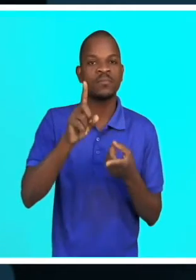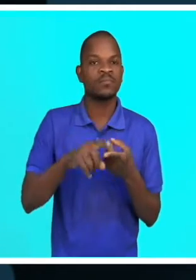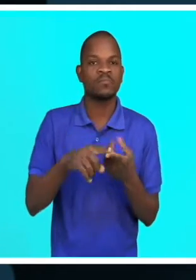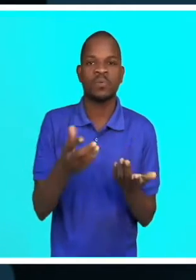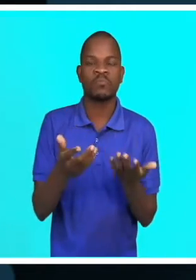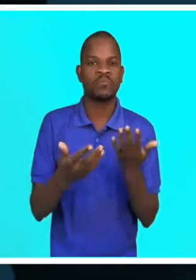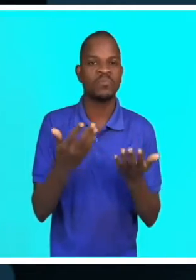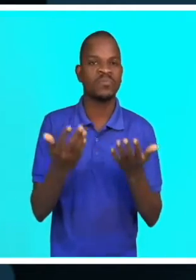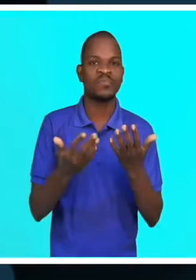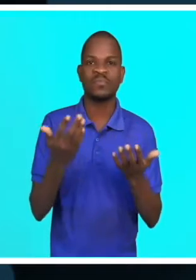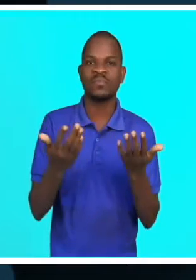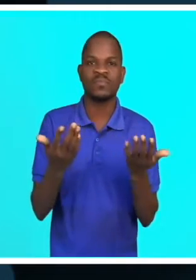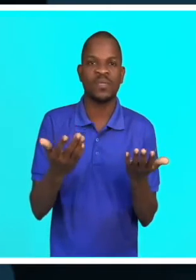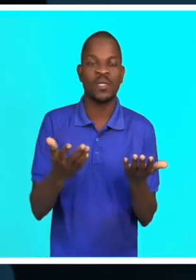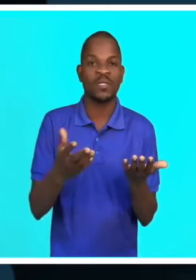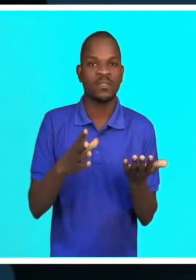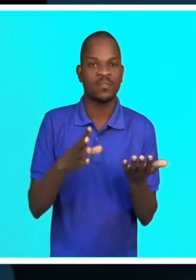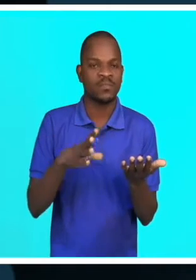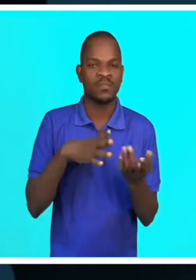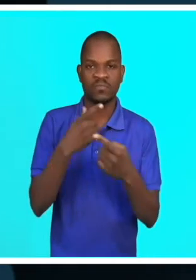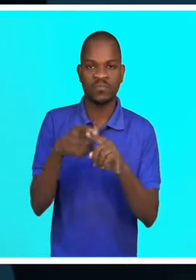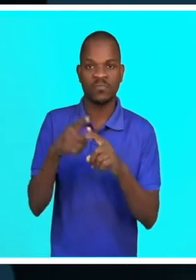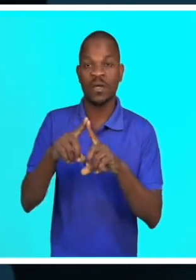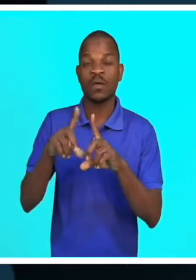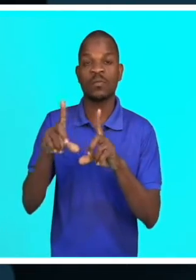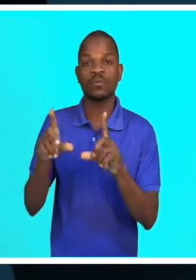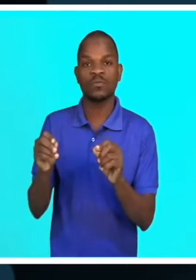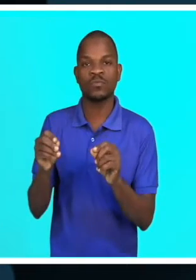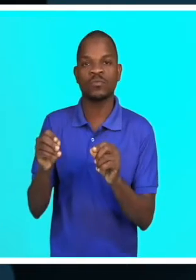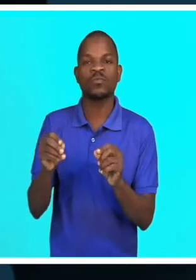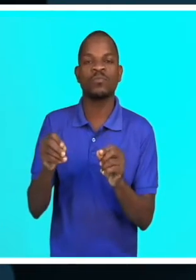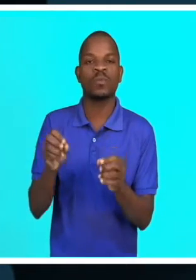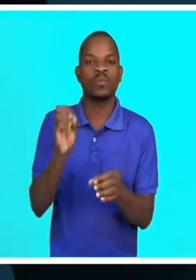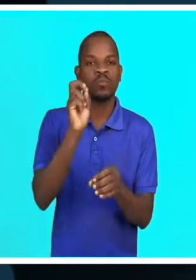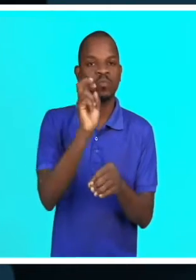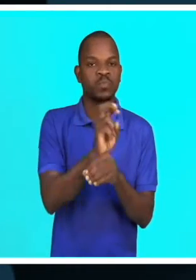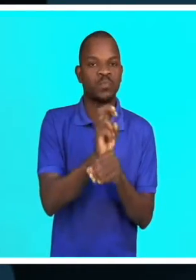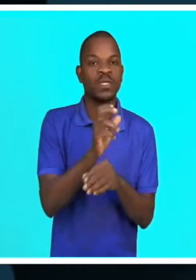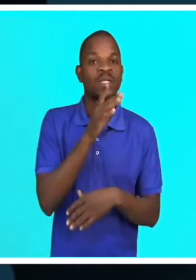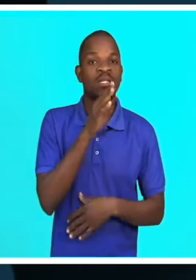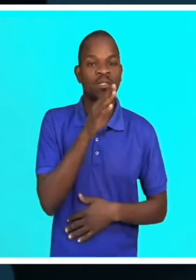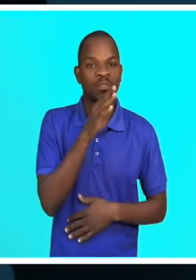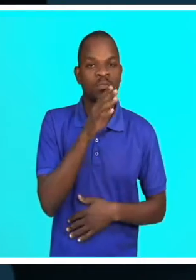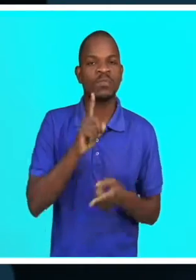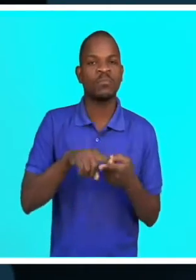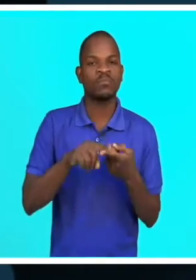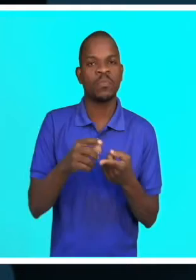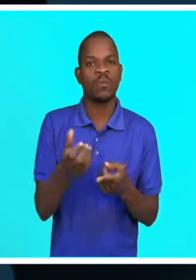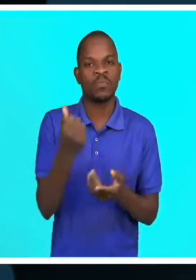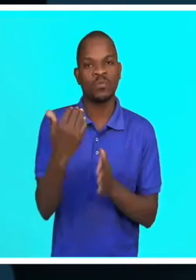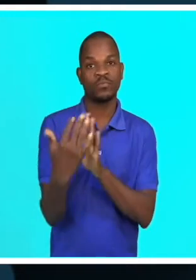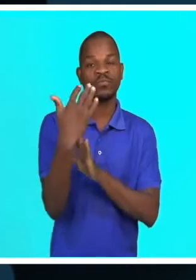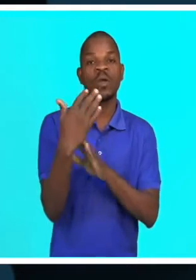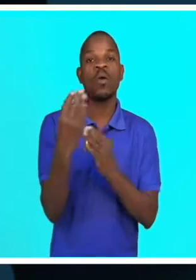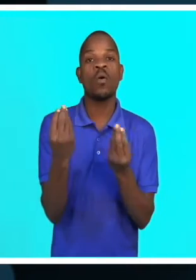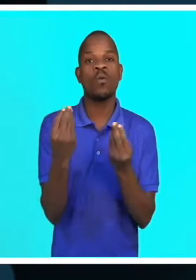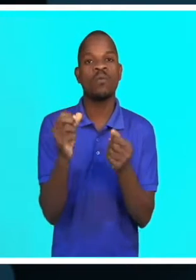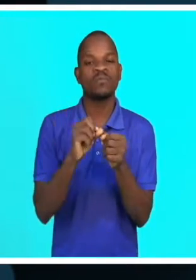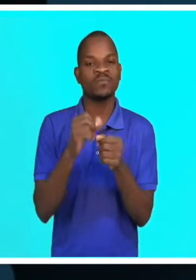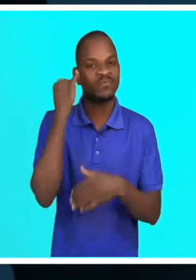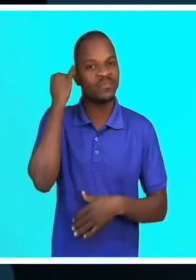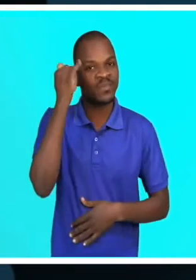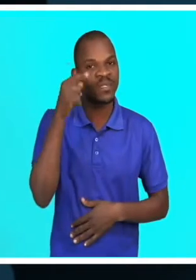exatamente, para colocarem o lixo. E pode-nos contar um pouco como é que tiveram essa iniciativa?